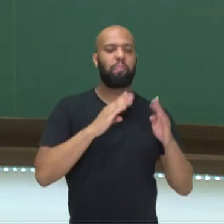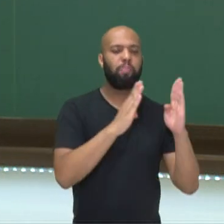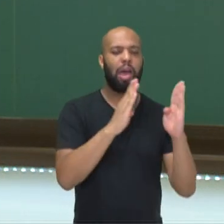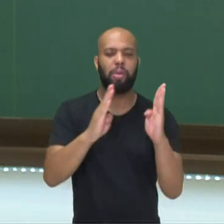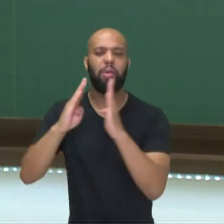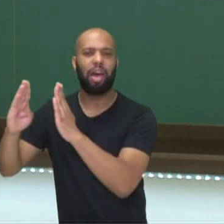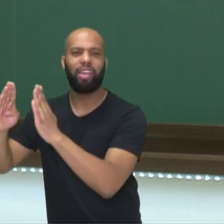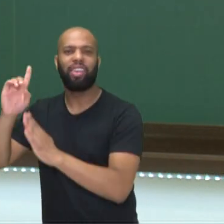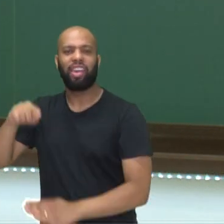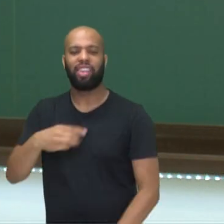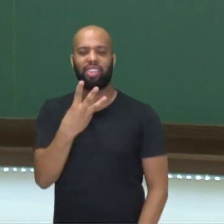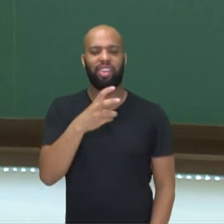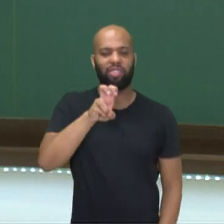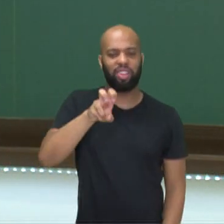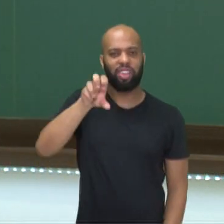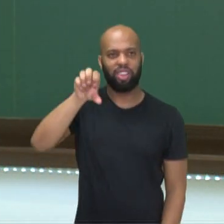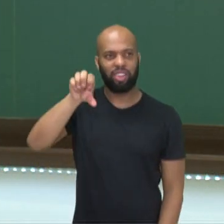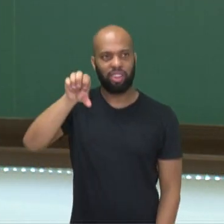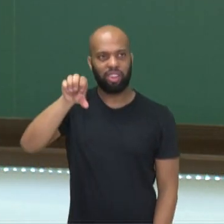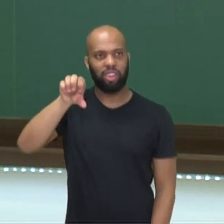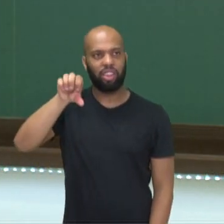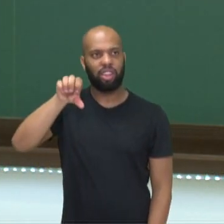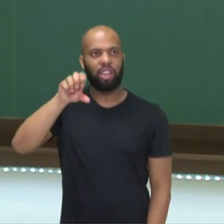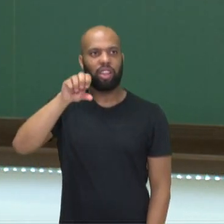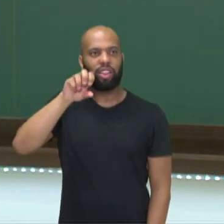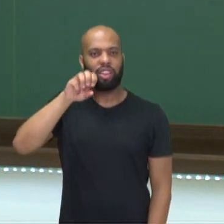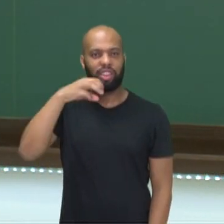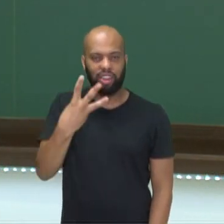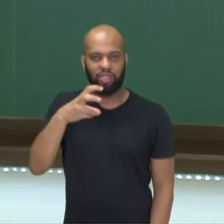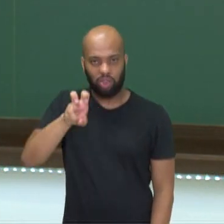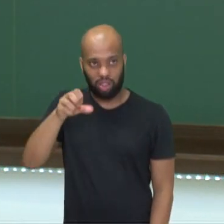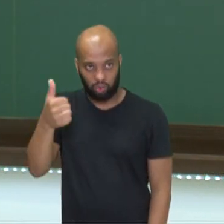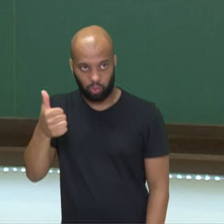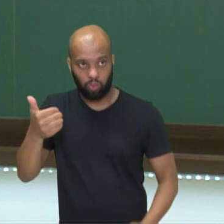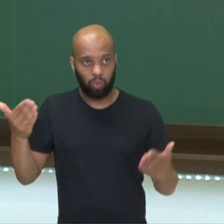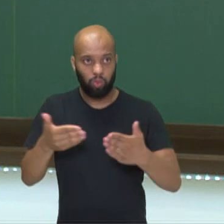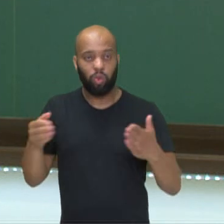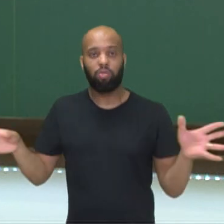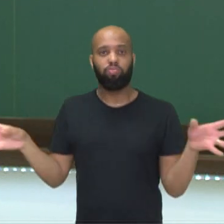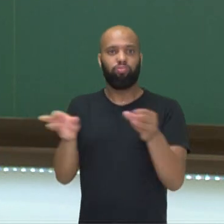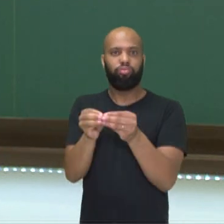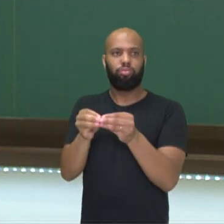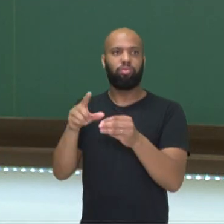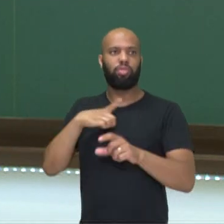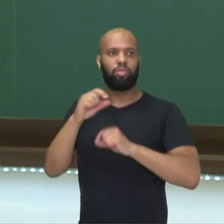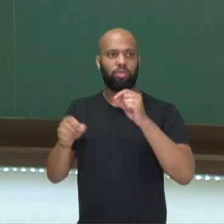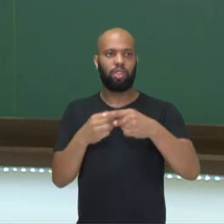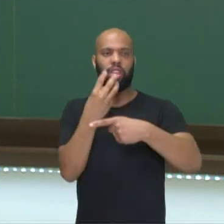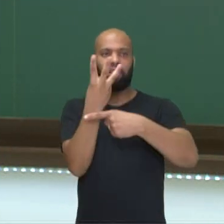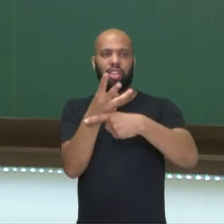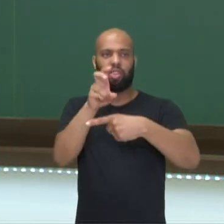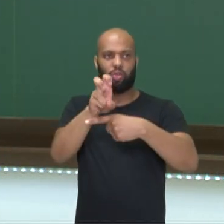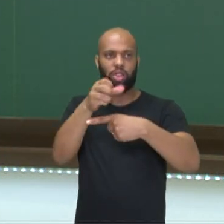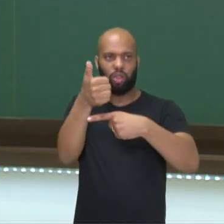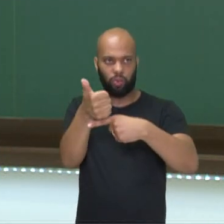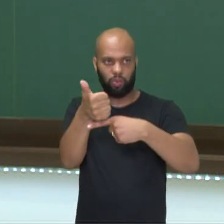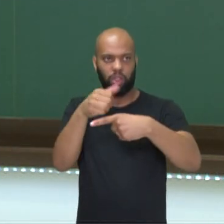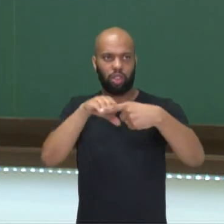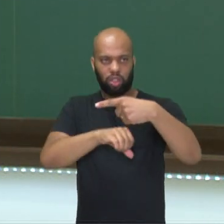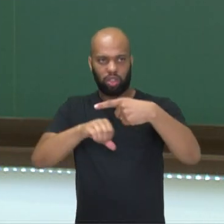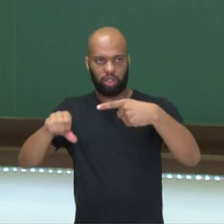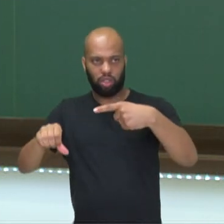por 9, por exemplo, vai dar 39,111. Simplificando por 3 de novo, dá 13,37